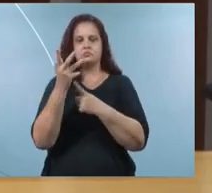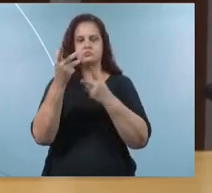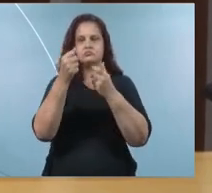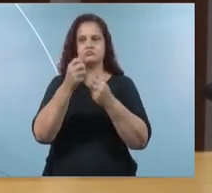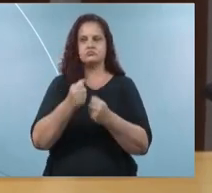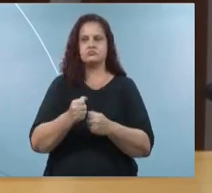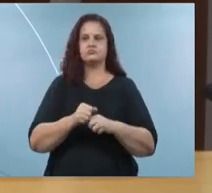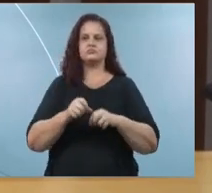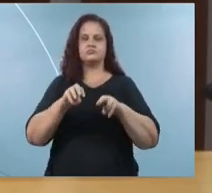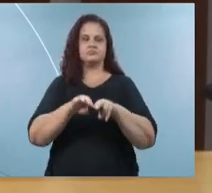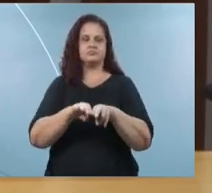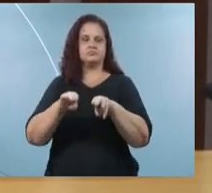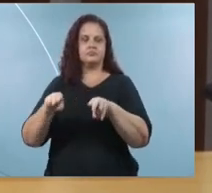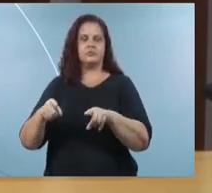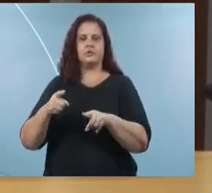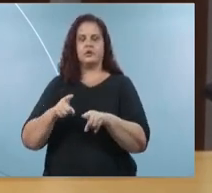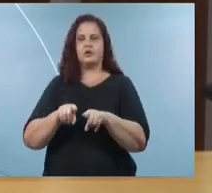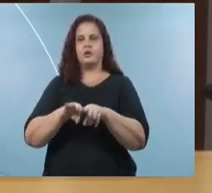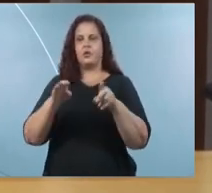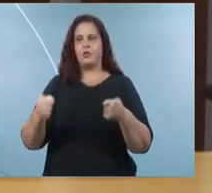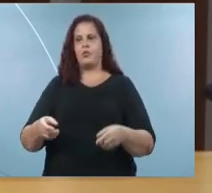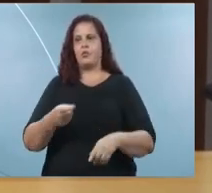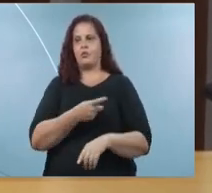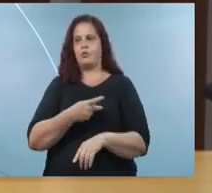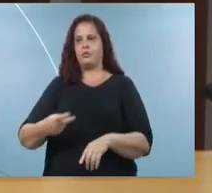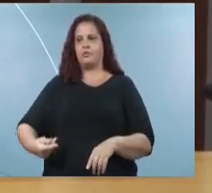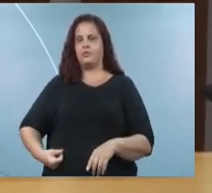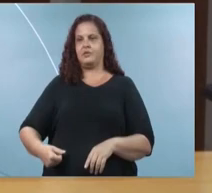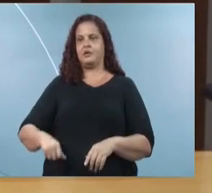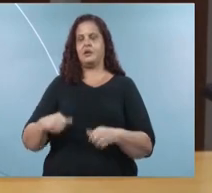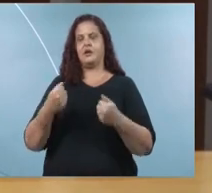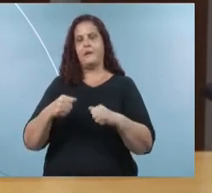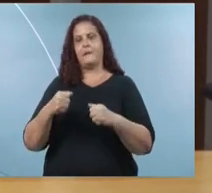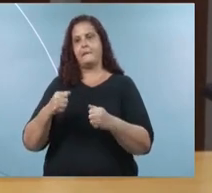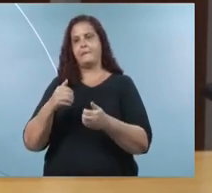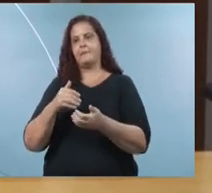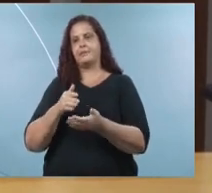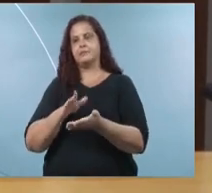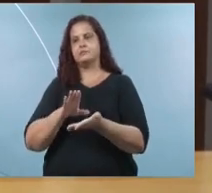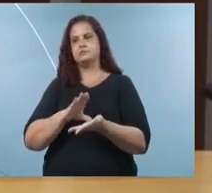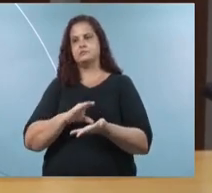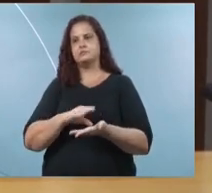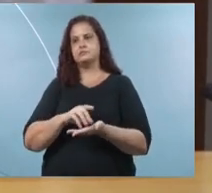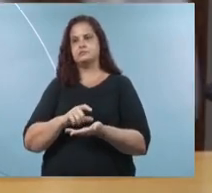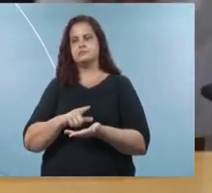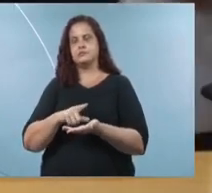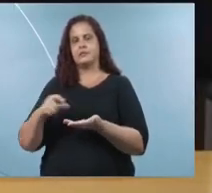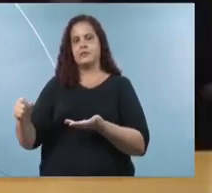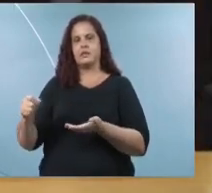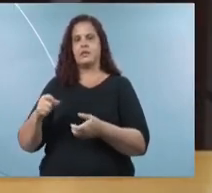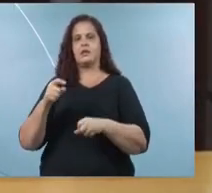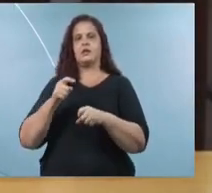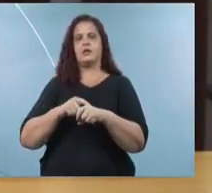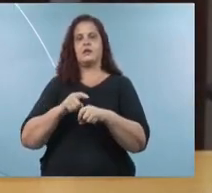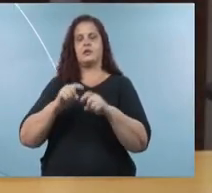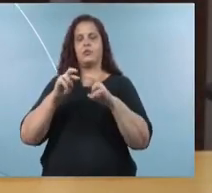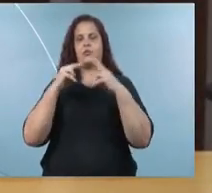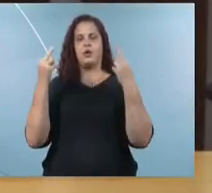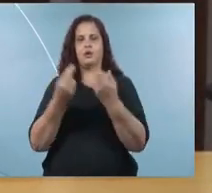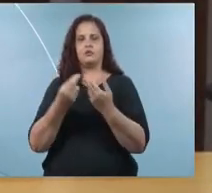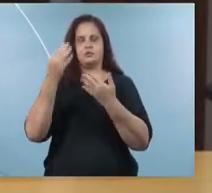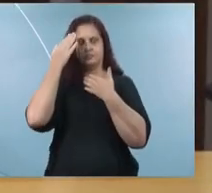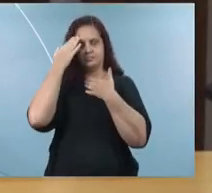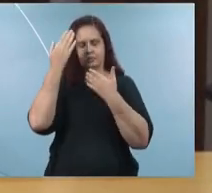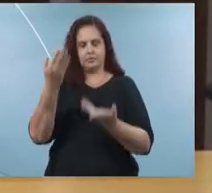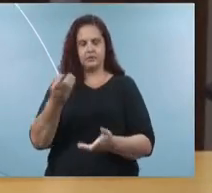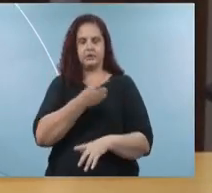a presidência, que também precisará se ausentar daqui a poucos minutos para participar de uma reunião. Obrigada, deputado, mais